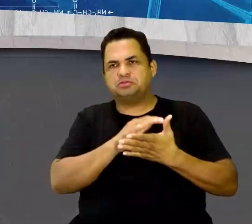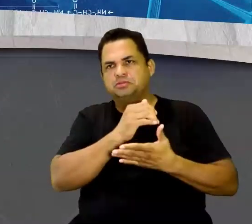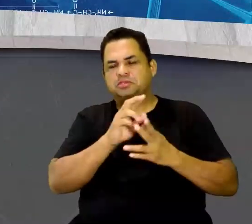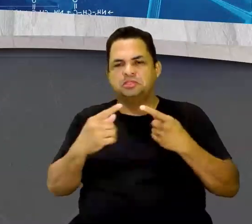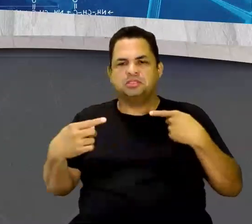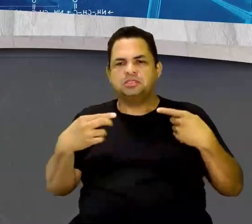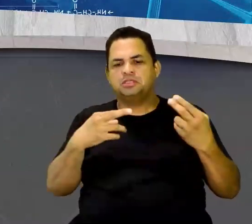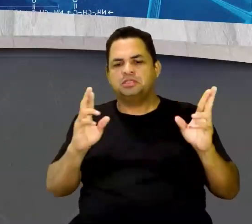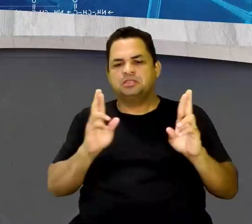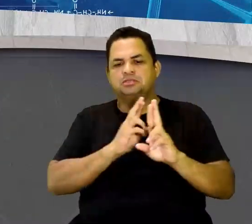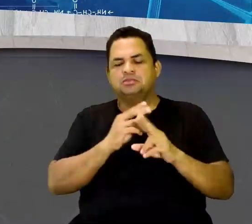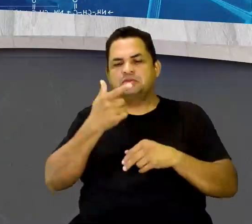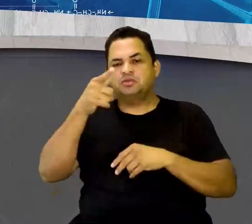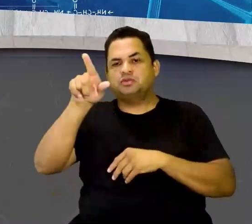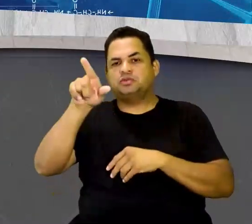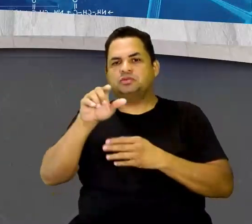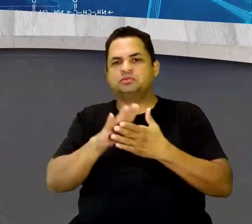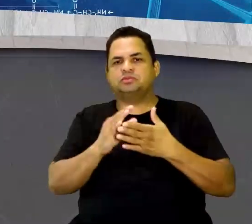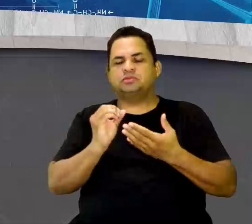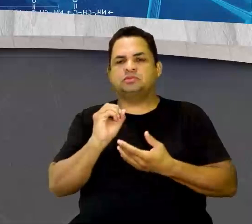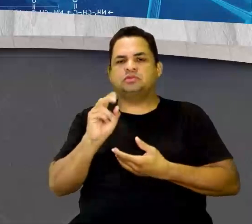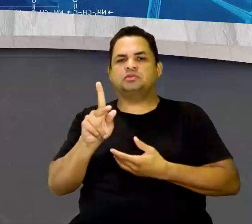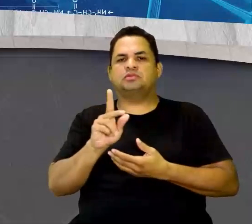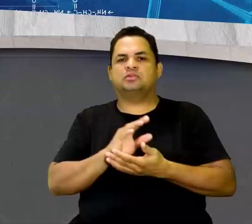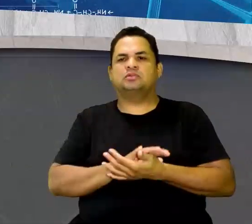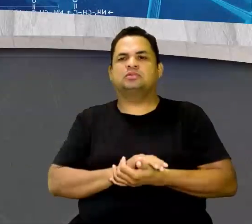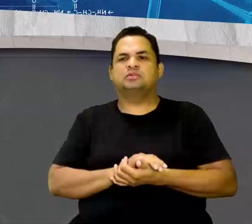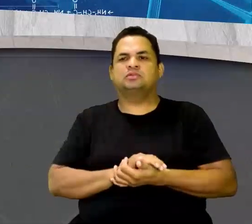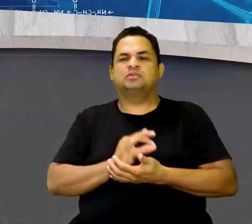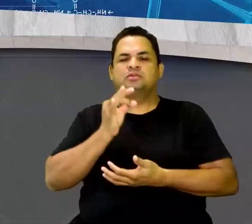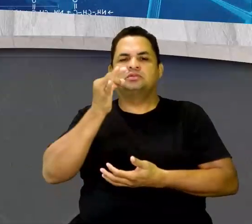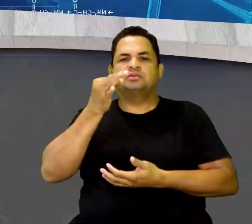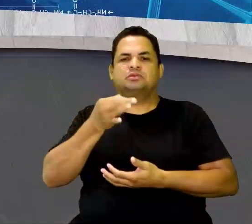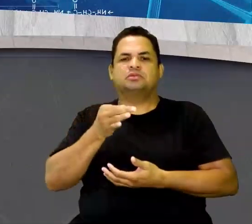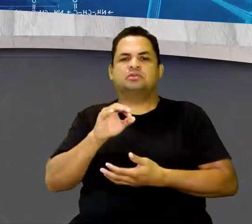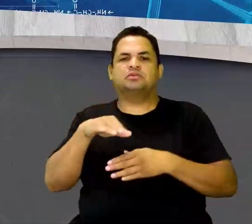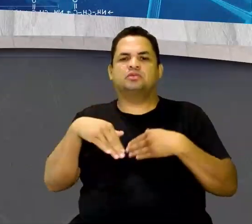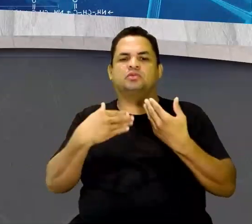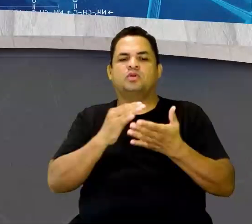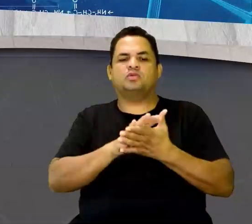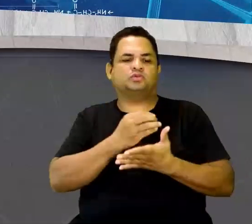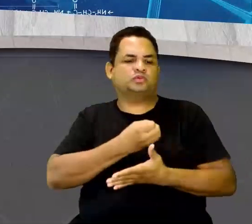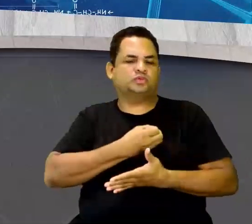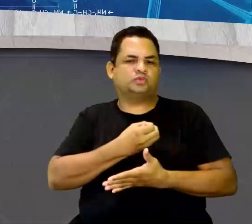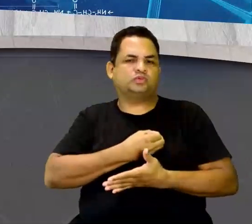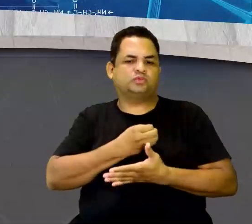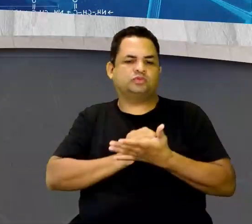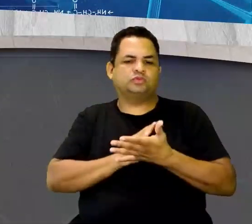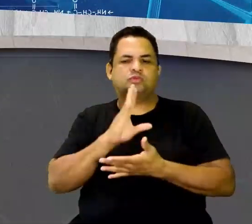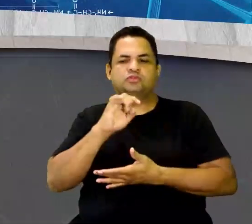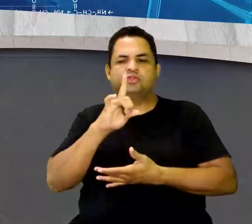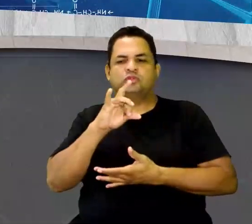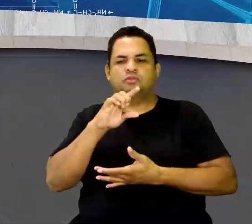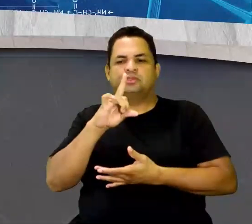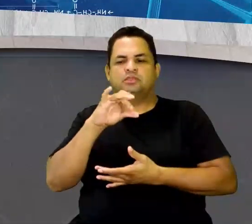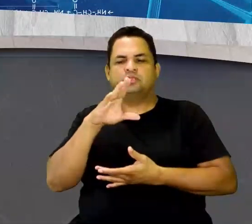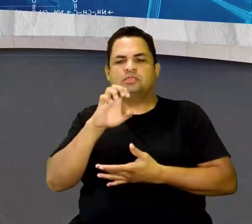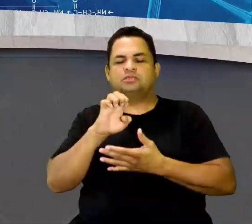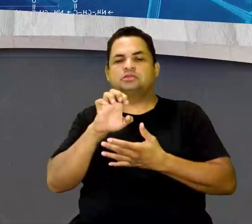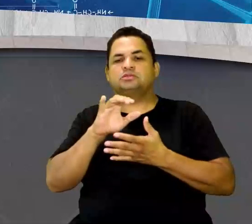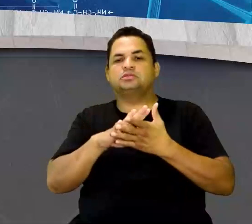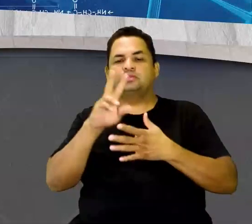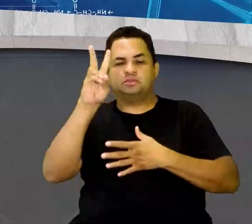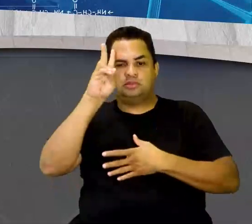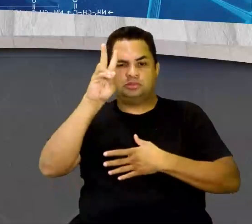tem que saber, ok, exatamente o coeficiente de solubilidade. Lembrando